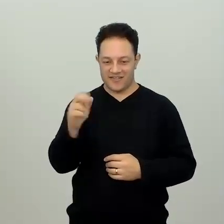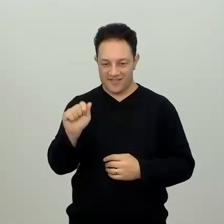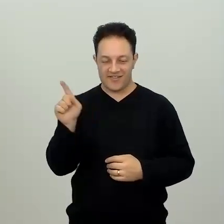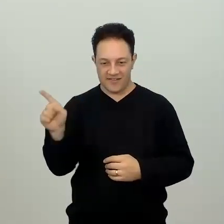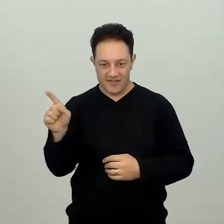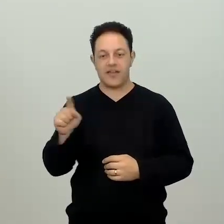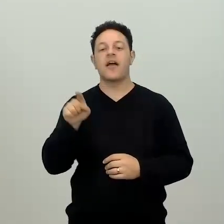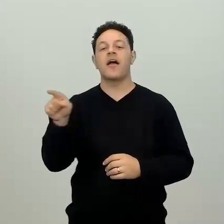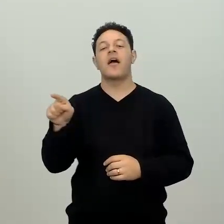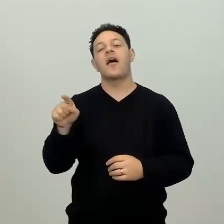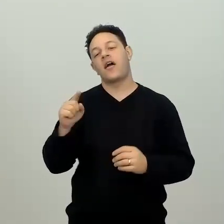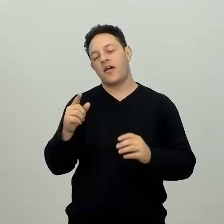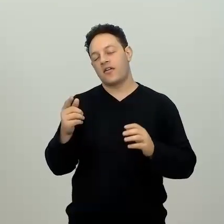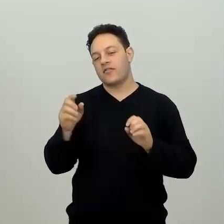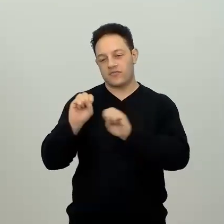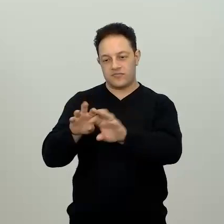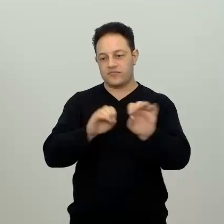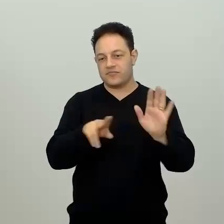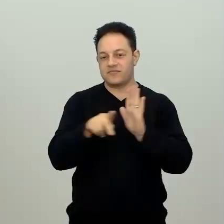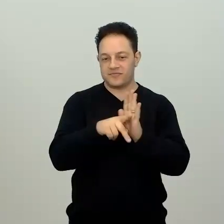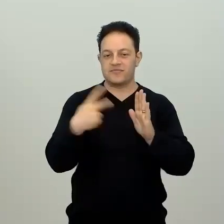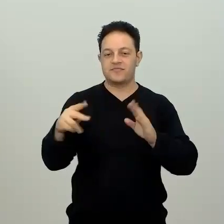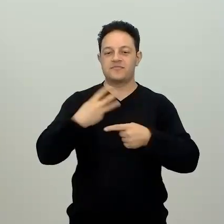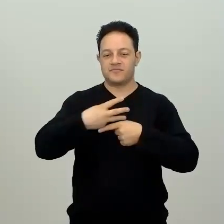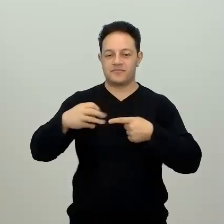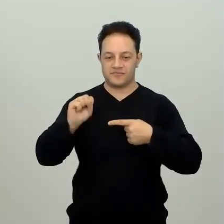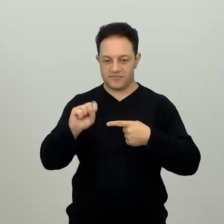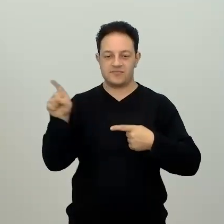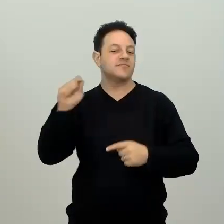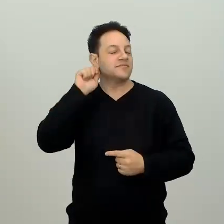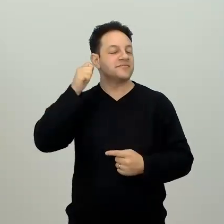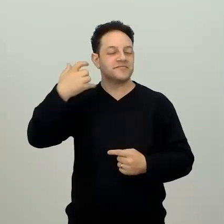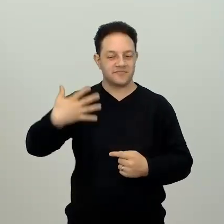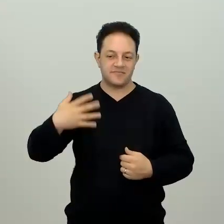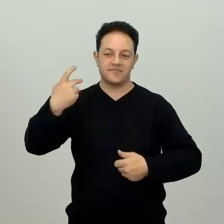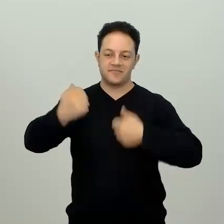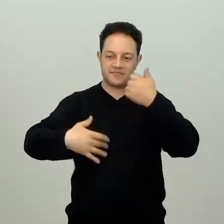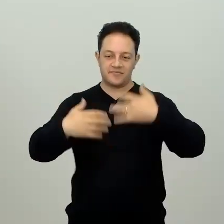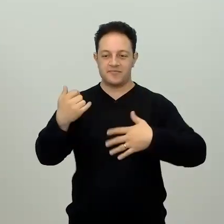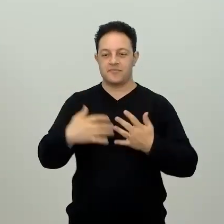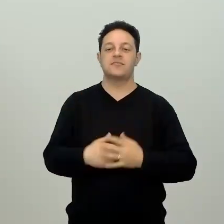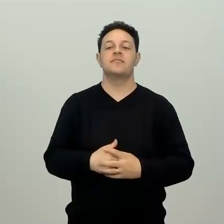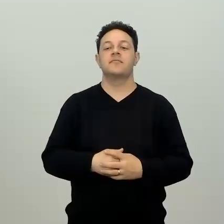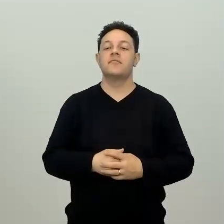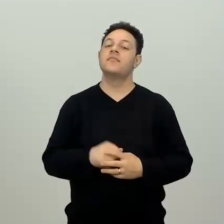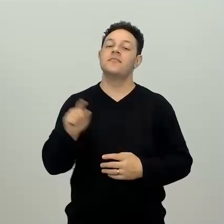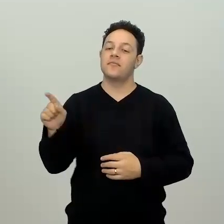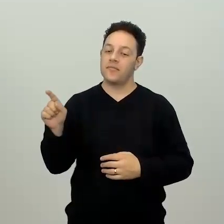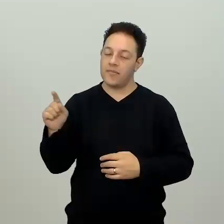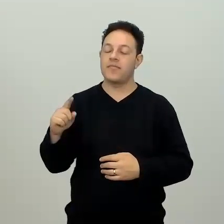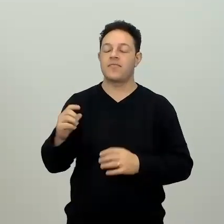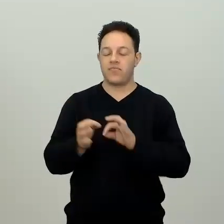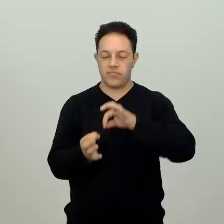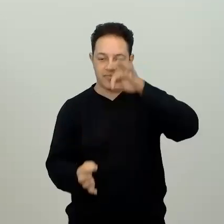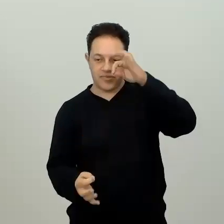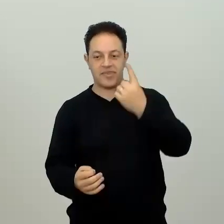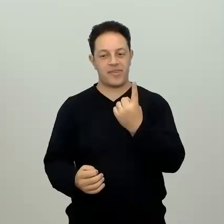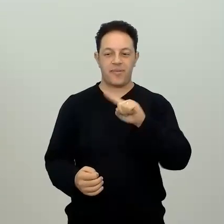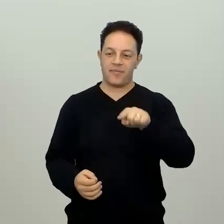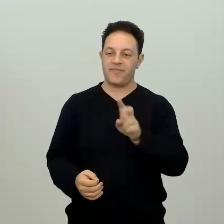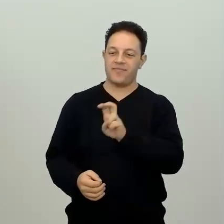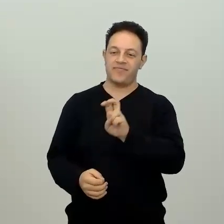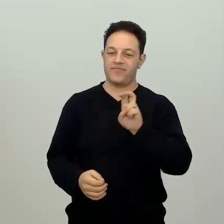Oliveira, sou formadora EFAP, vou fazer a minha autodescrição. Eu tenho 1,55